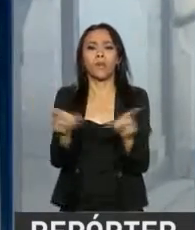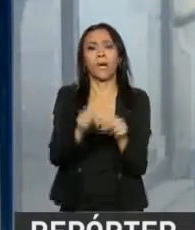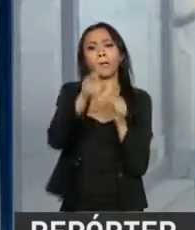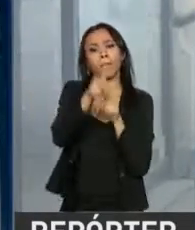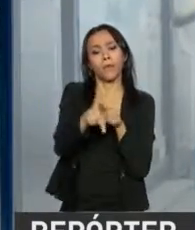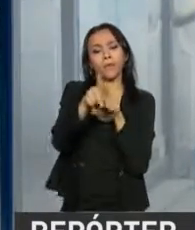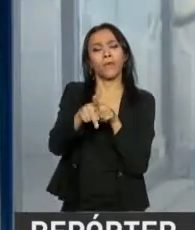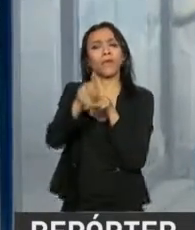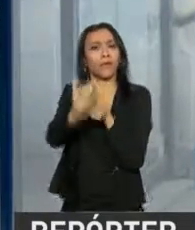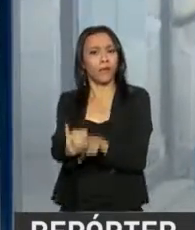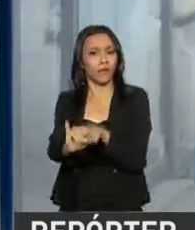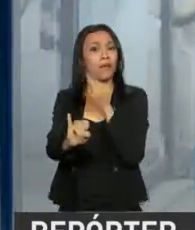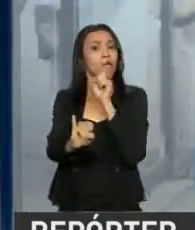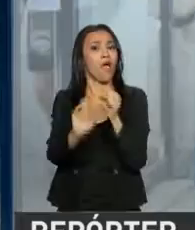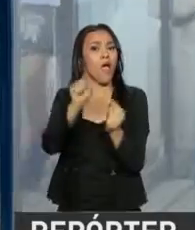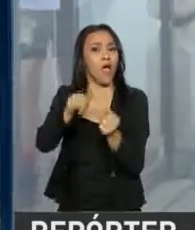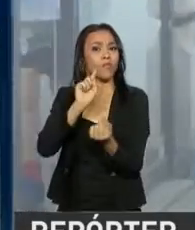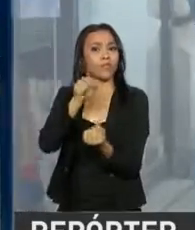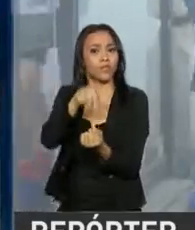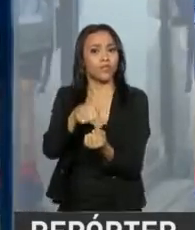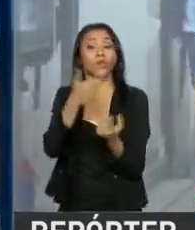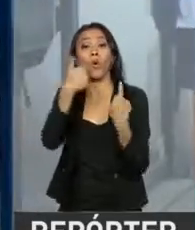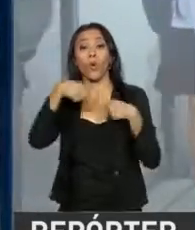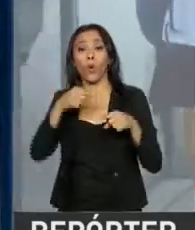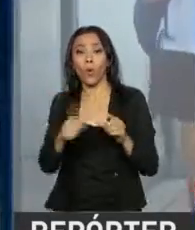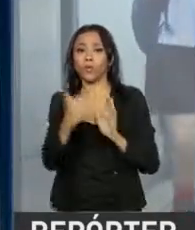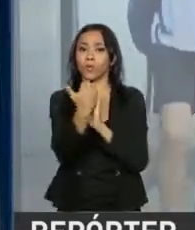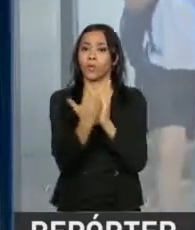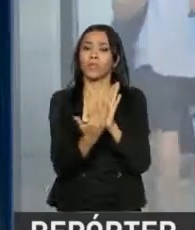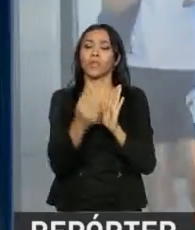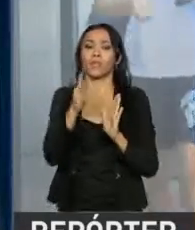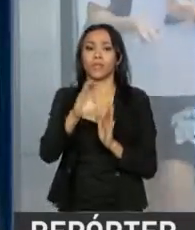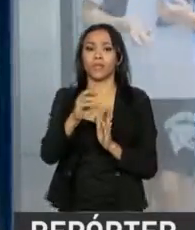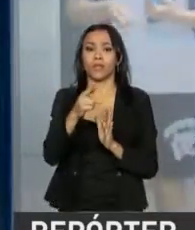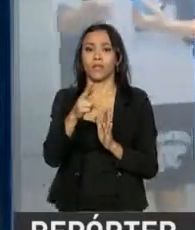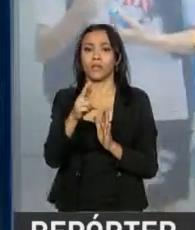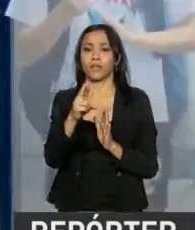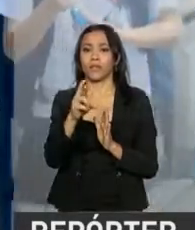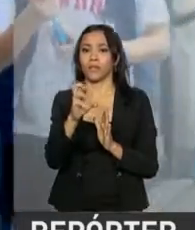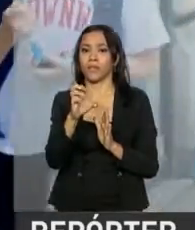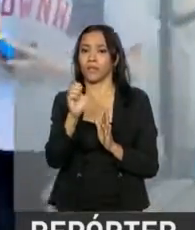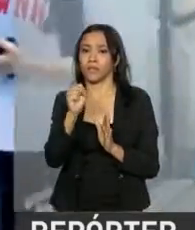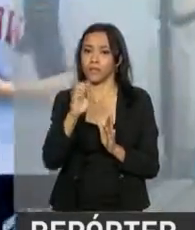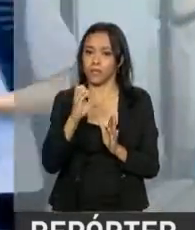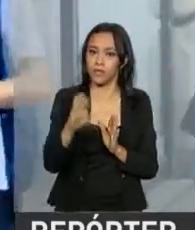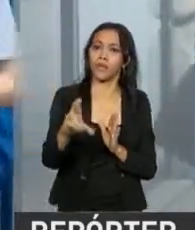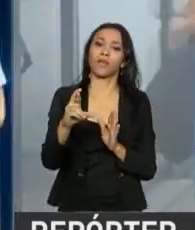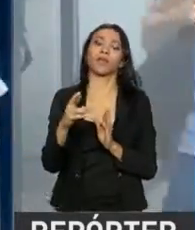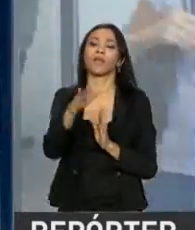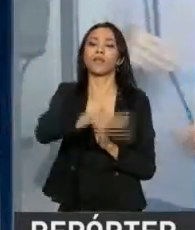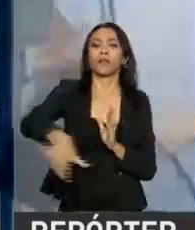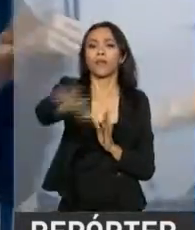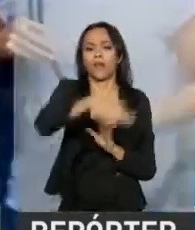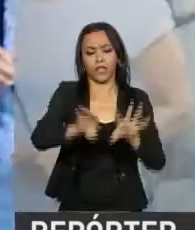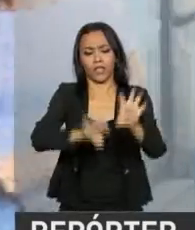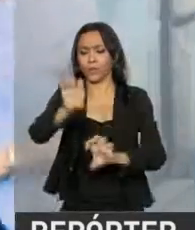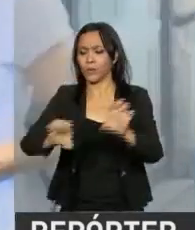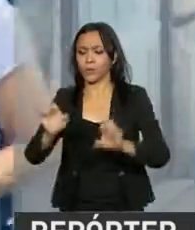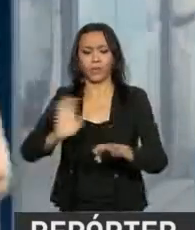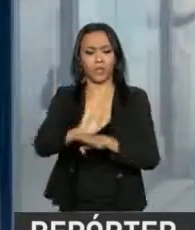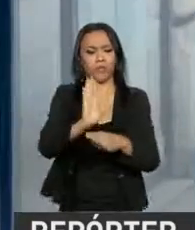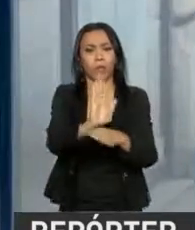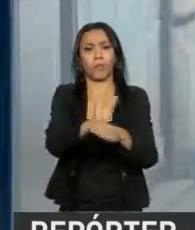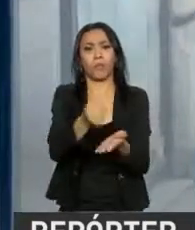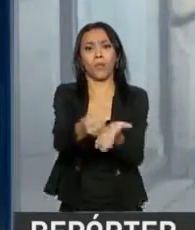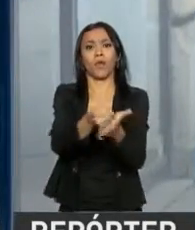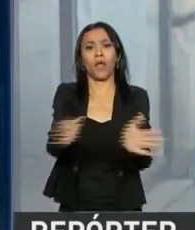também conhecido como Projeto Crescer, que tem a meta de oferecer à iniciativa privada privada setores da infraestrutura nacional,